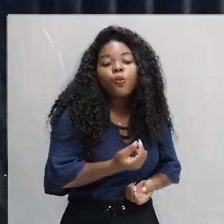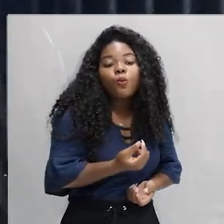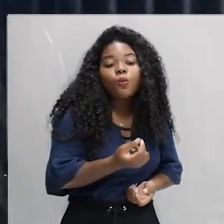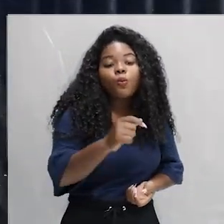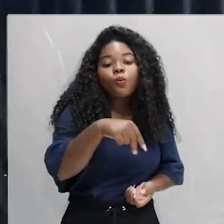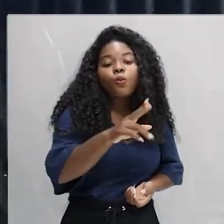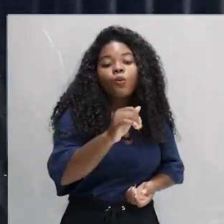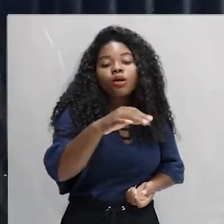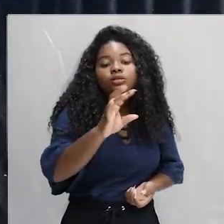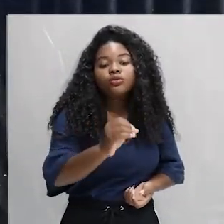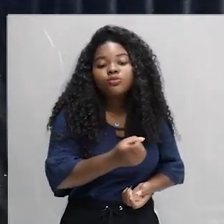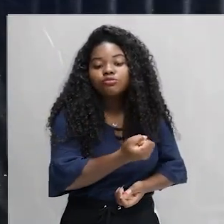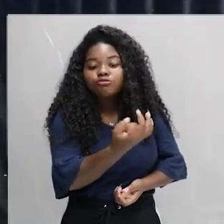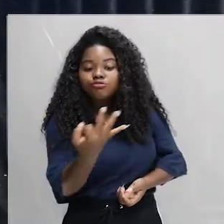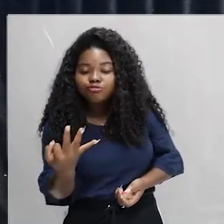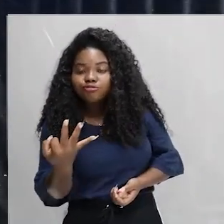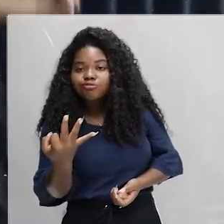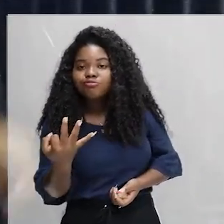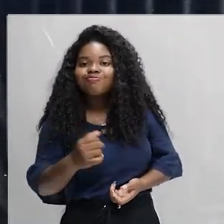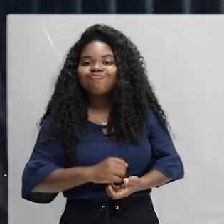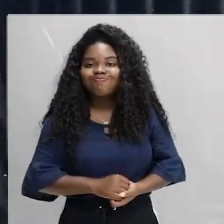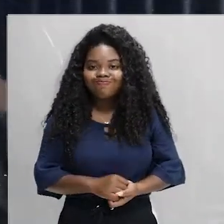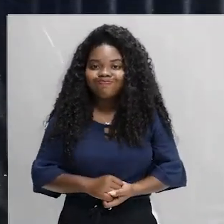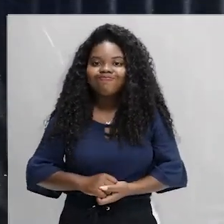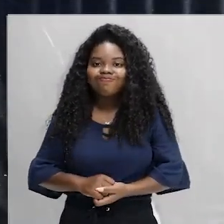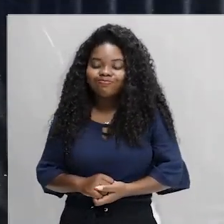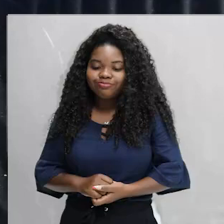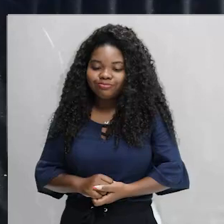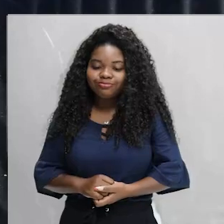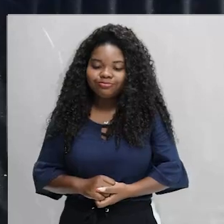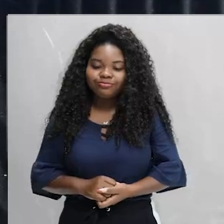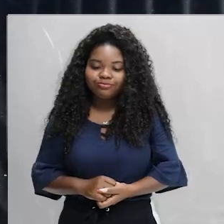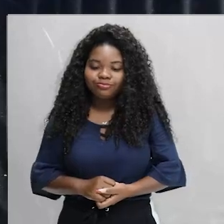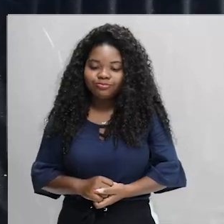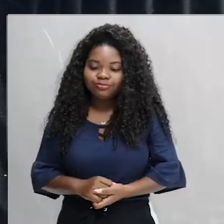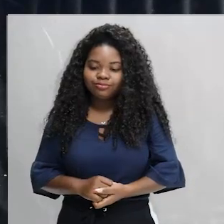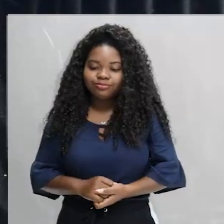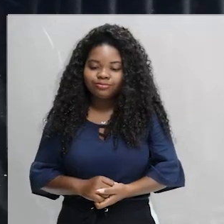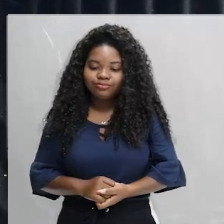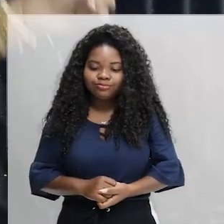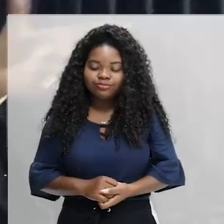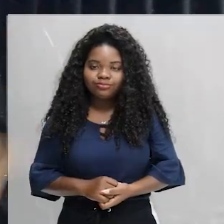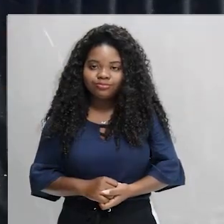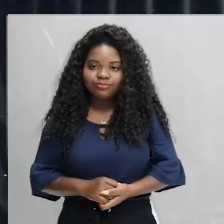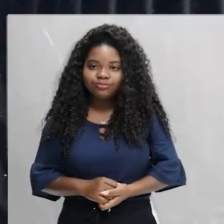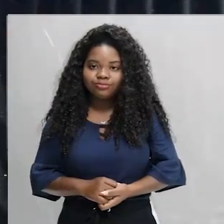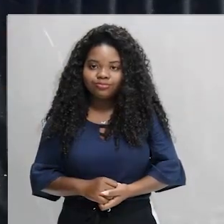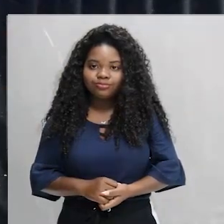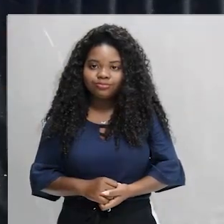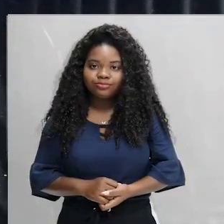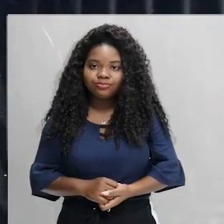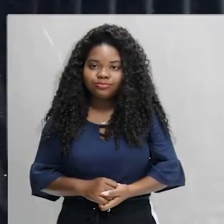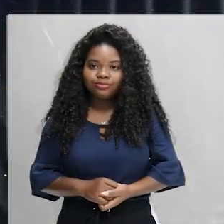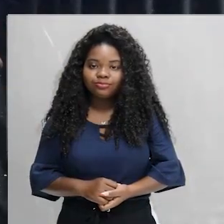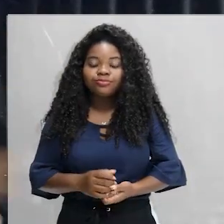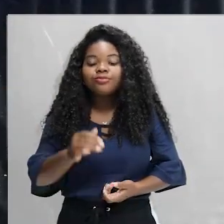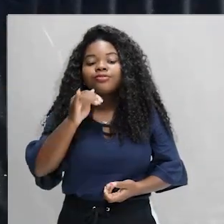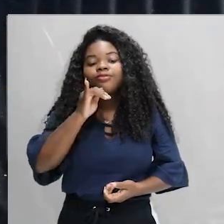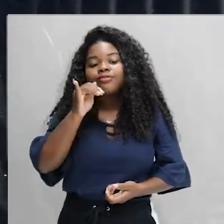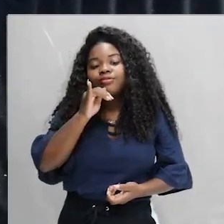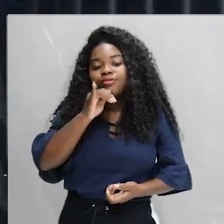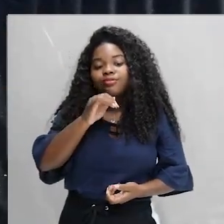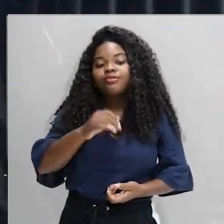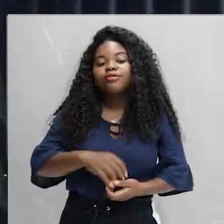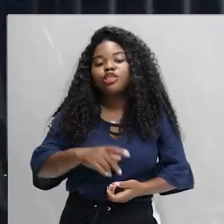Noção de quantidade. É preciso empreender todos os esforços quanto forem necessários. Então, aqui eu estou dando exemplo